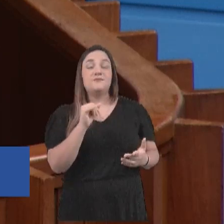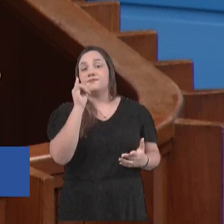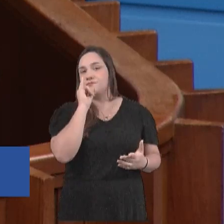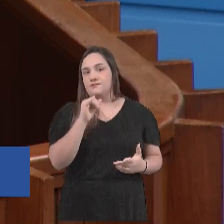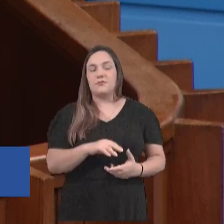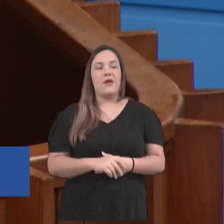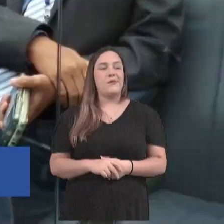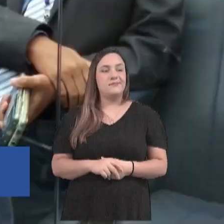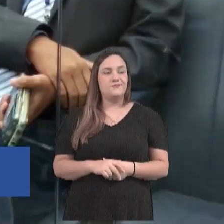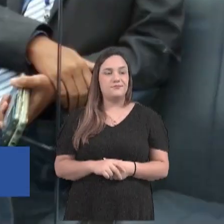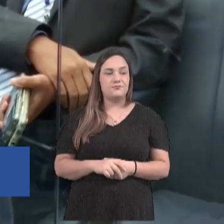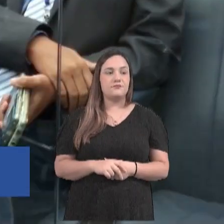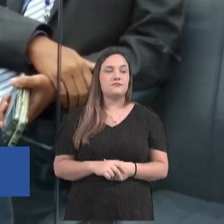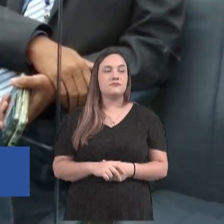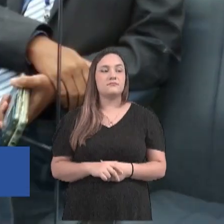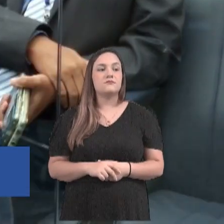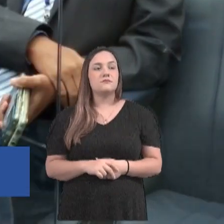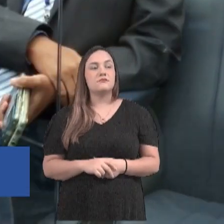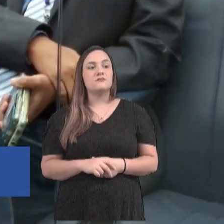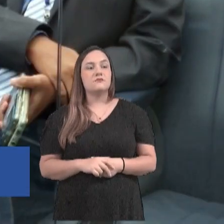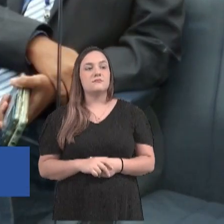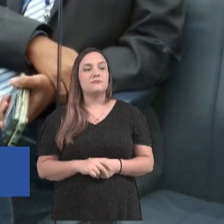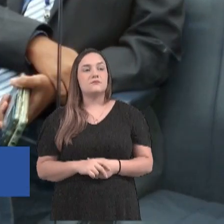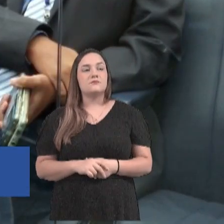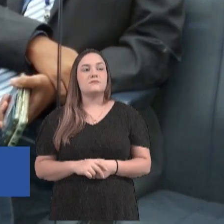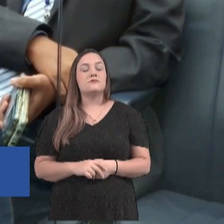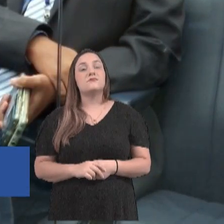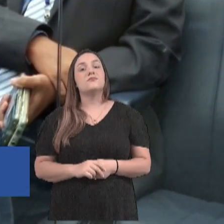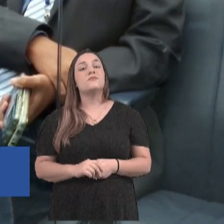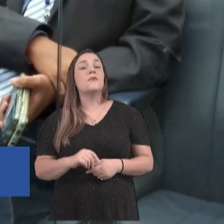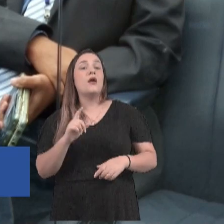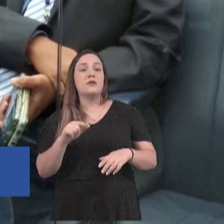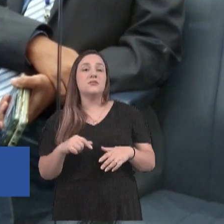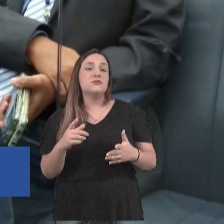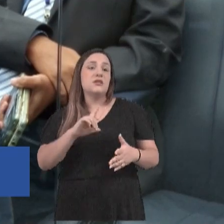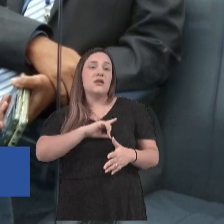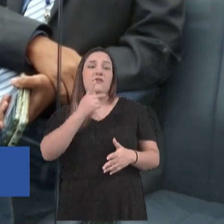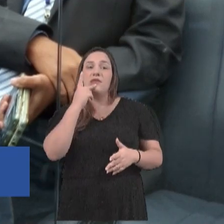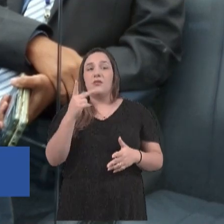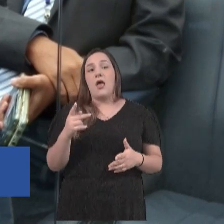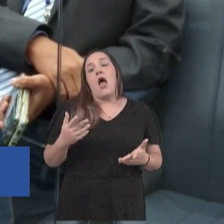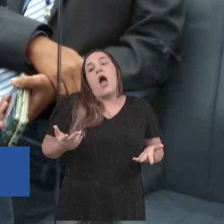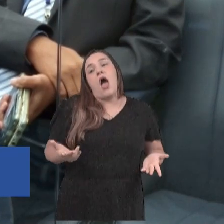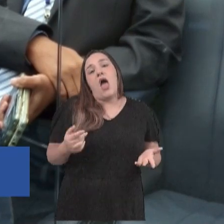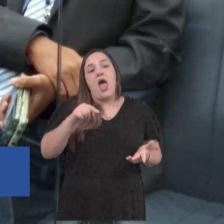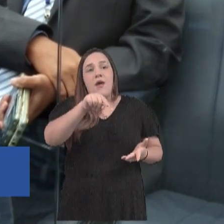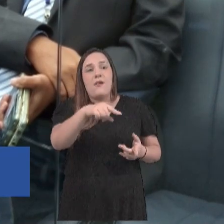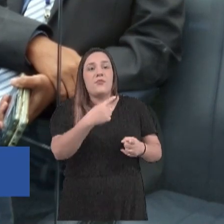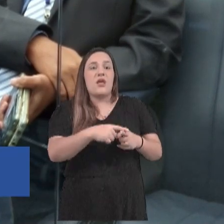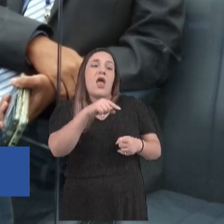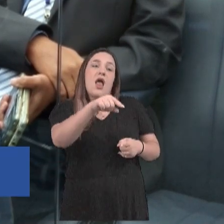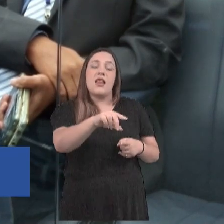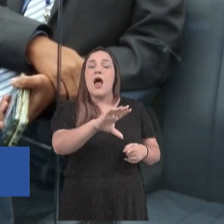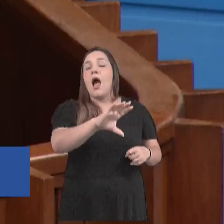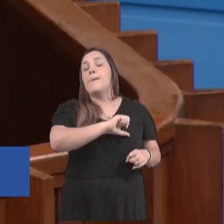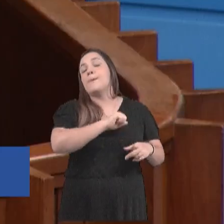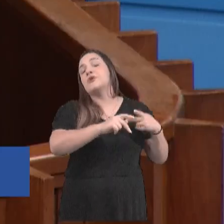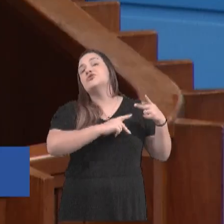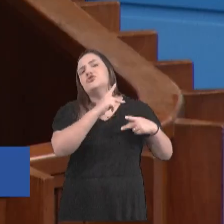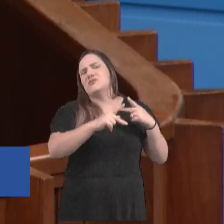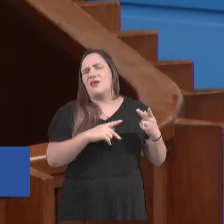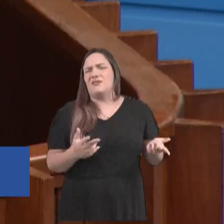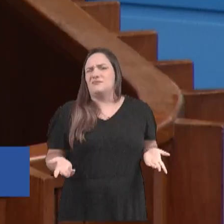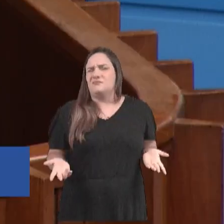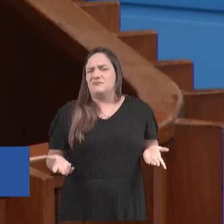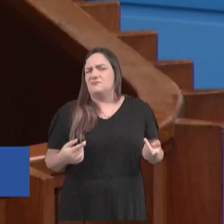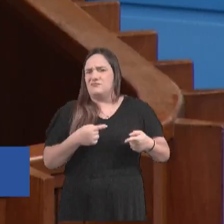uma constatação de que ela estava apaixonada. Ora, isso não pode ser motivo para uma violência contra